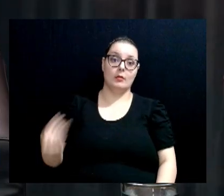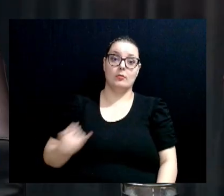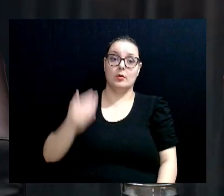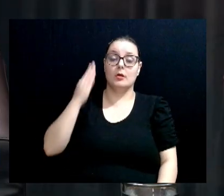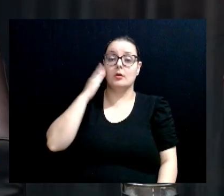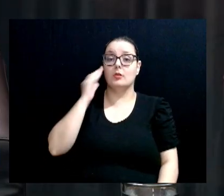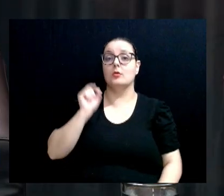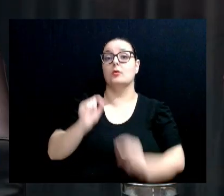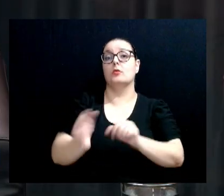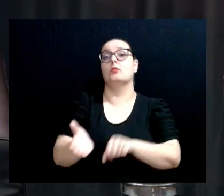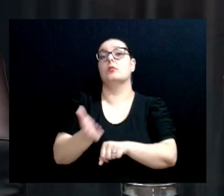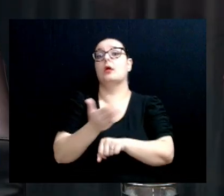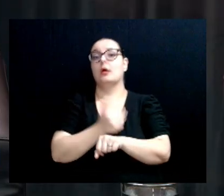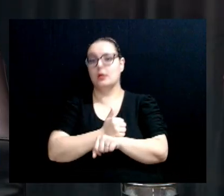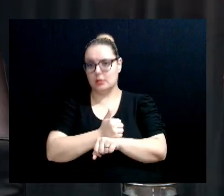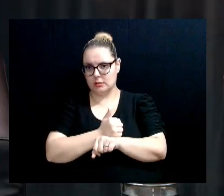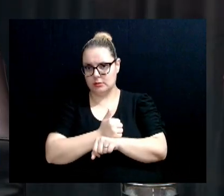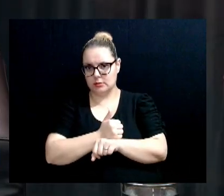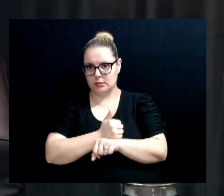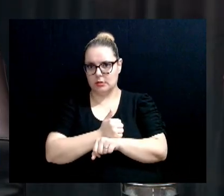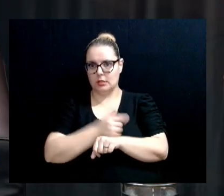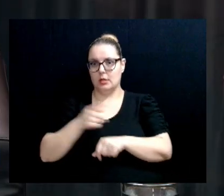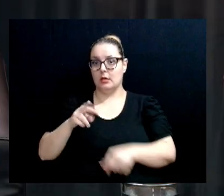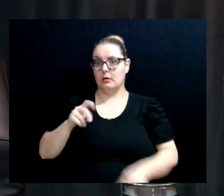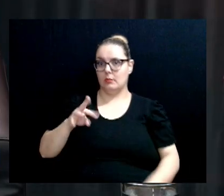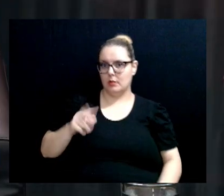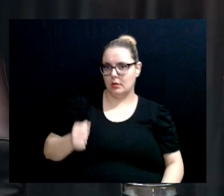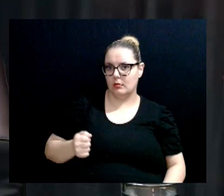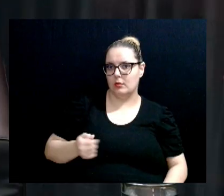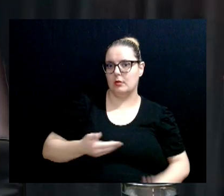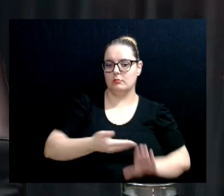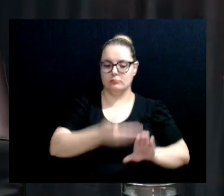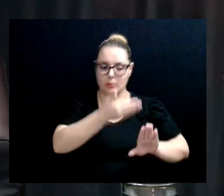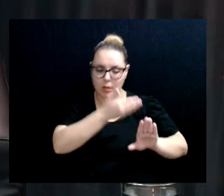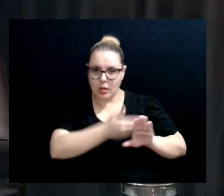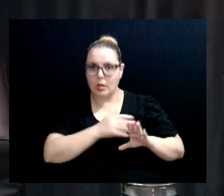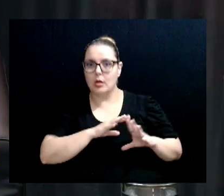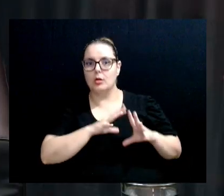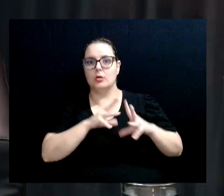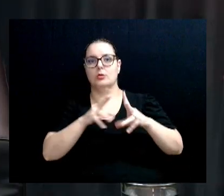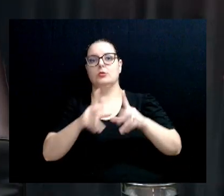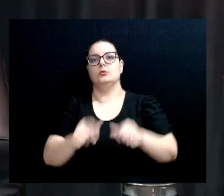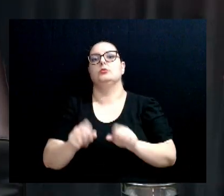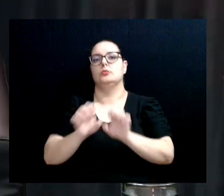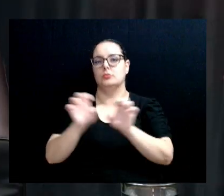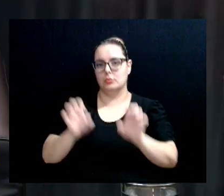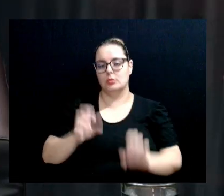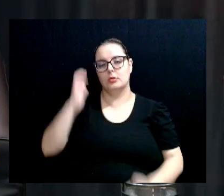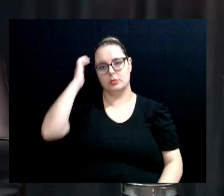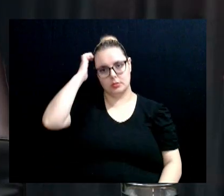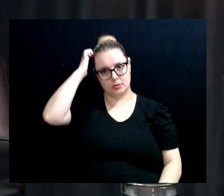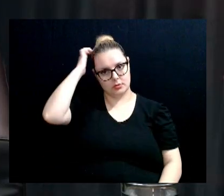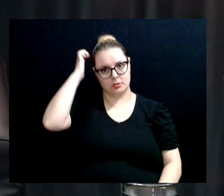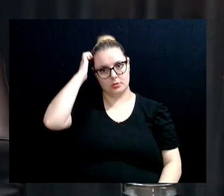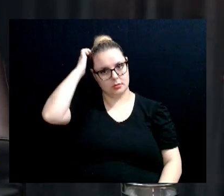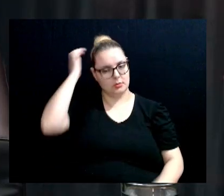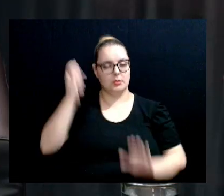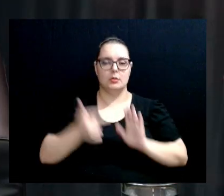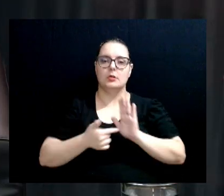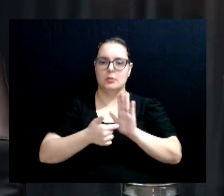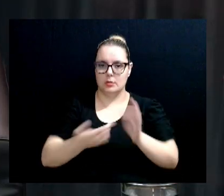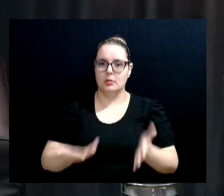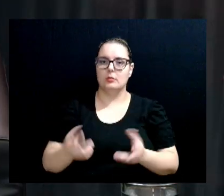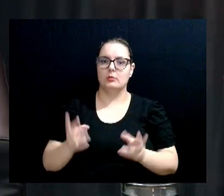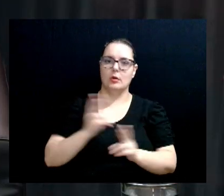né, a prévia, o pano de fundo de toda essa estrutura aí que se mostra, né, com relação a corpo,